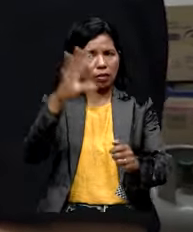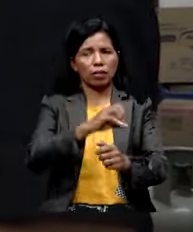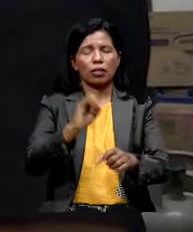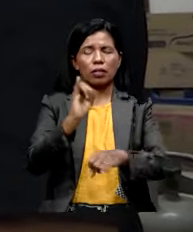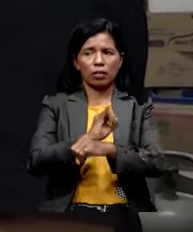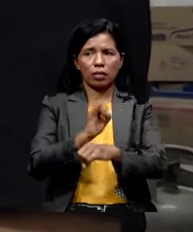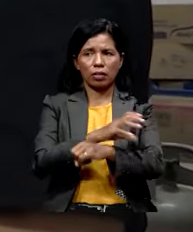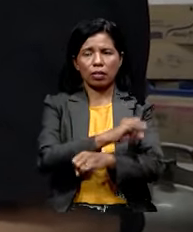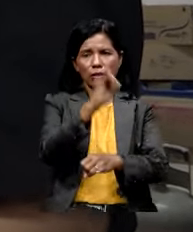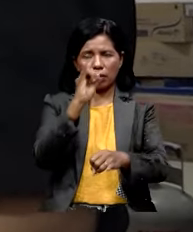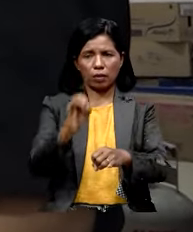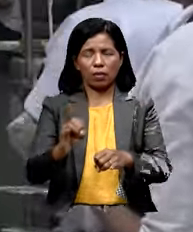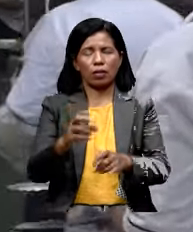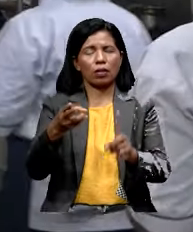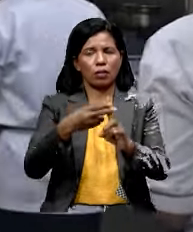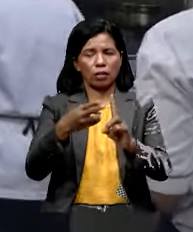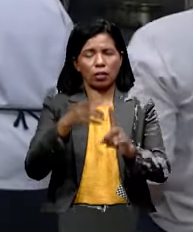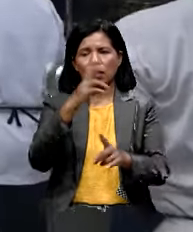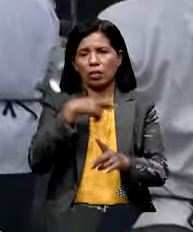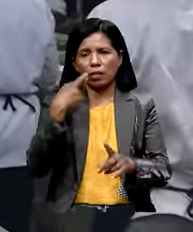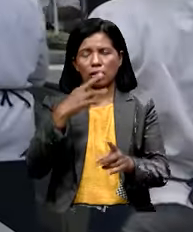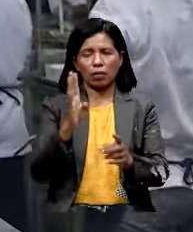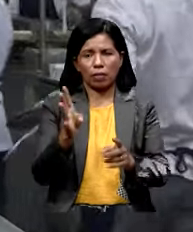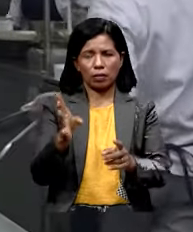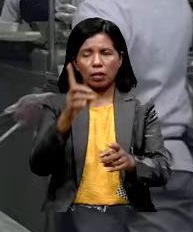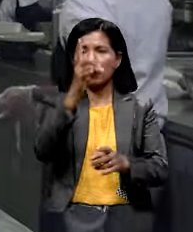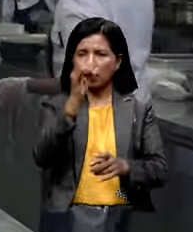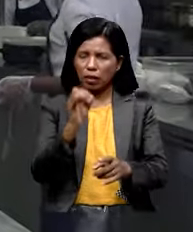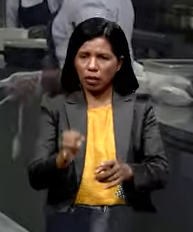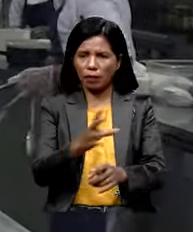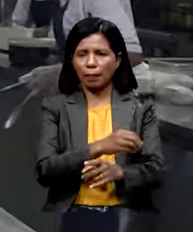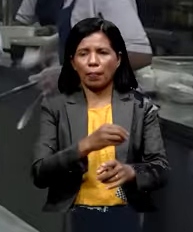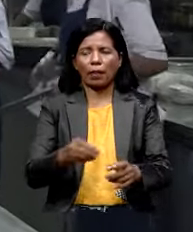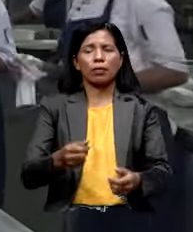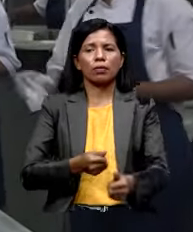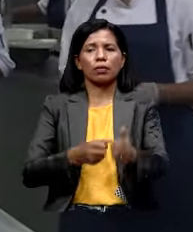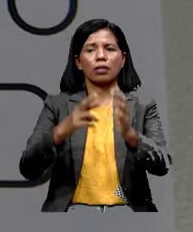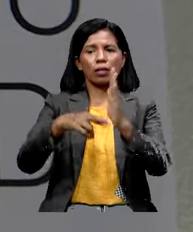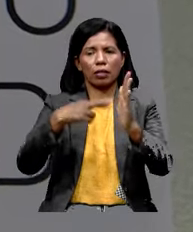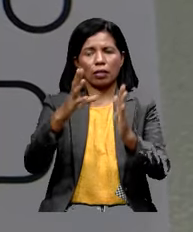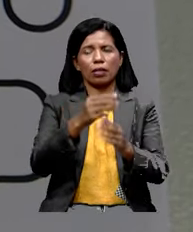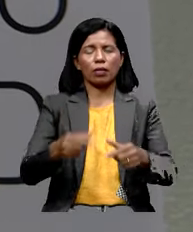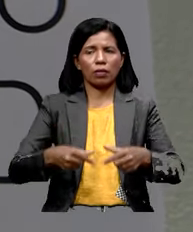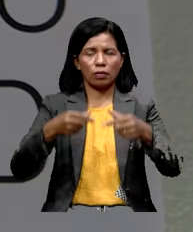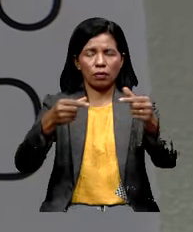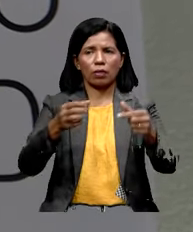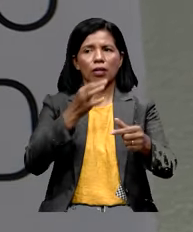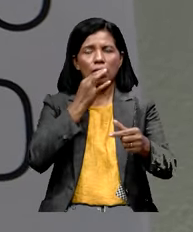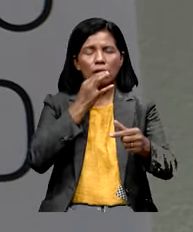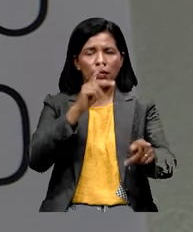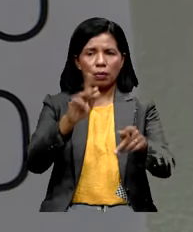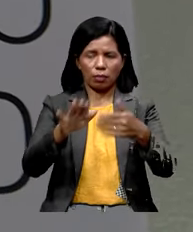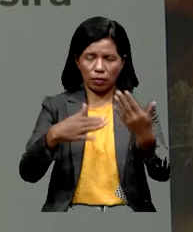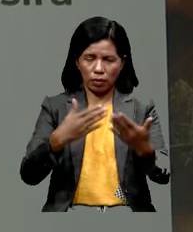Indústria, identifica ona hotel no restaurante hatnulu ia dili laran, nebe prense ona requisito sori fornese a hamba peregrino